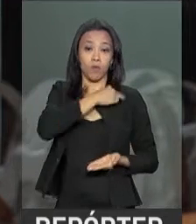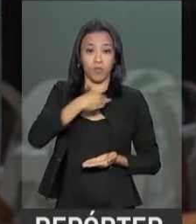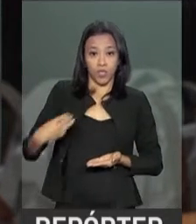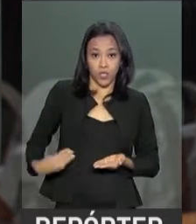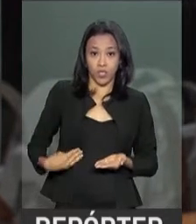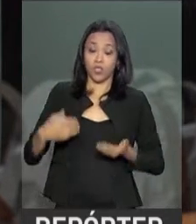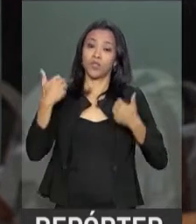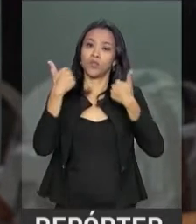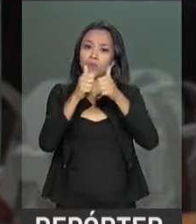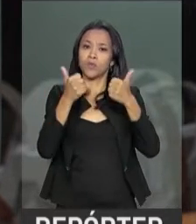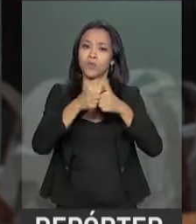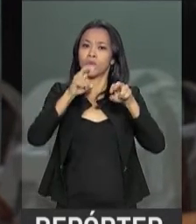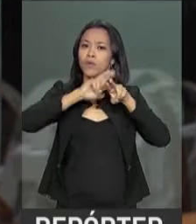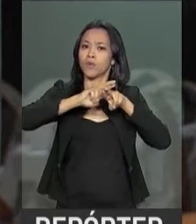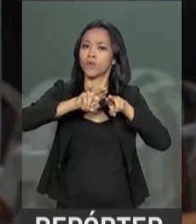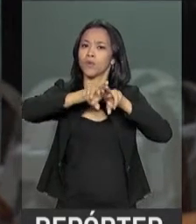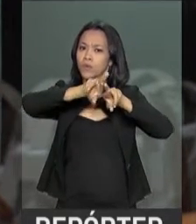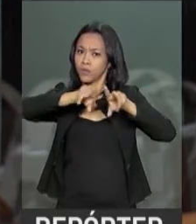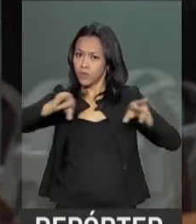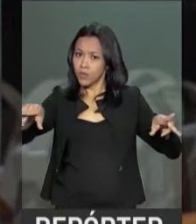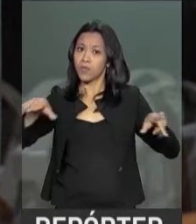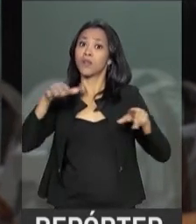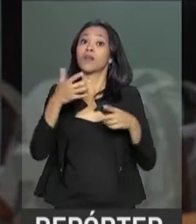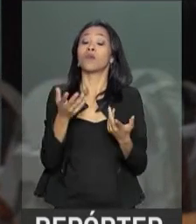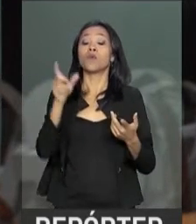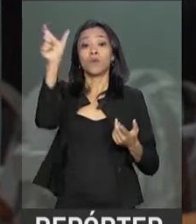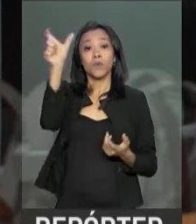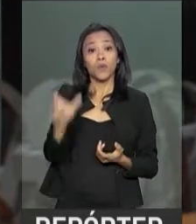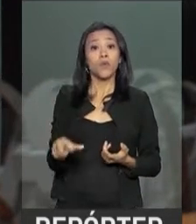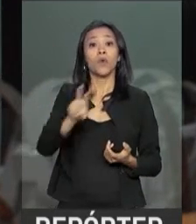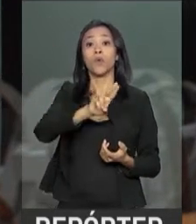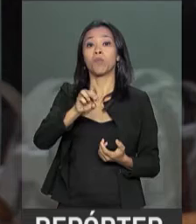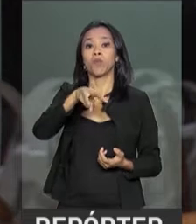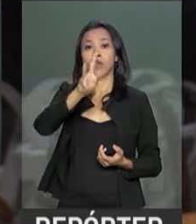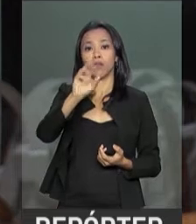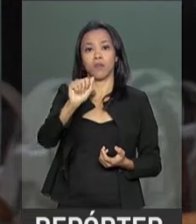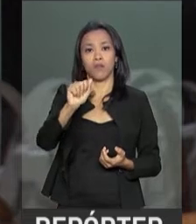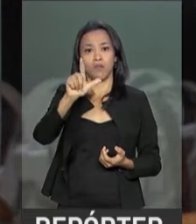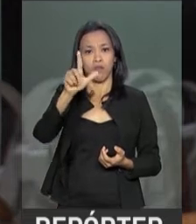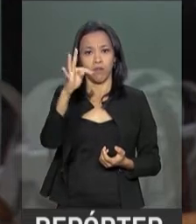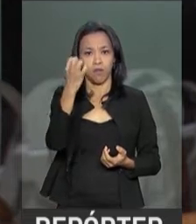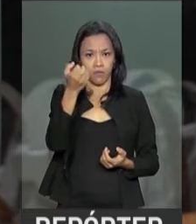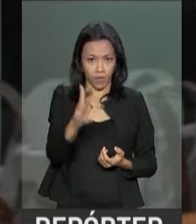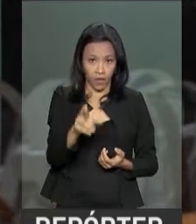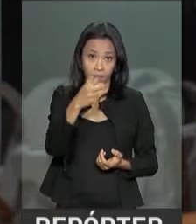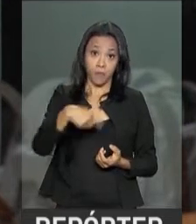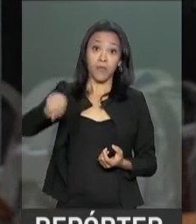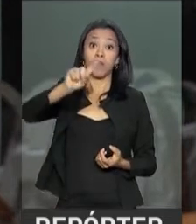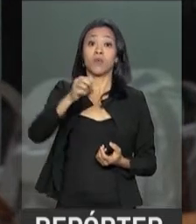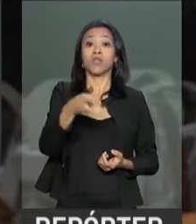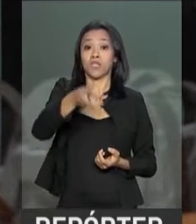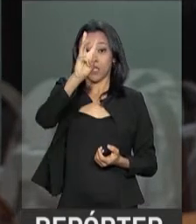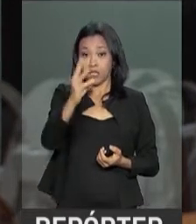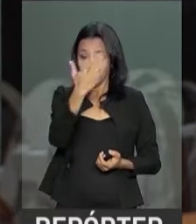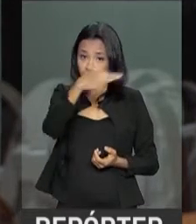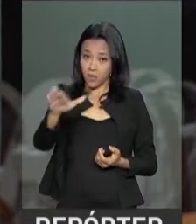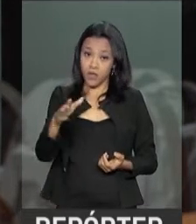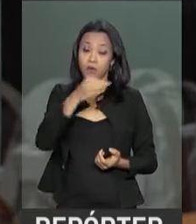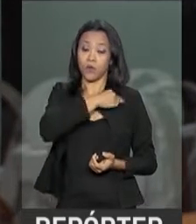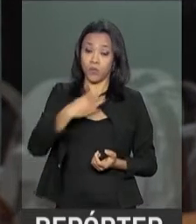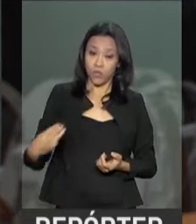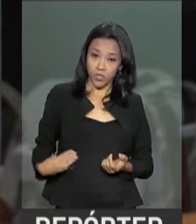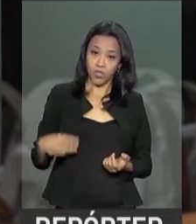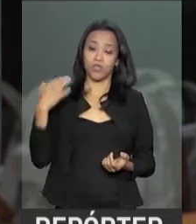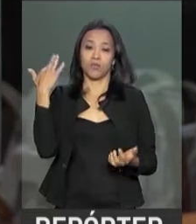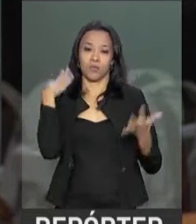portos e aviação civil walter casimiro silveira e em seguida às três e meia o ministro do turismo